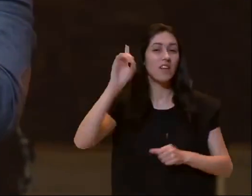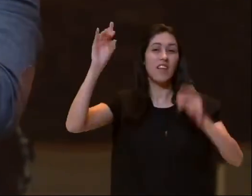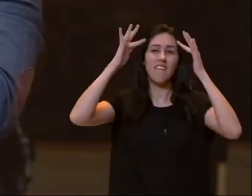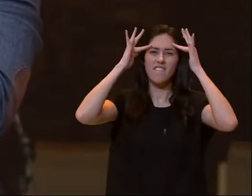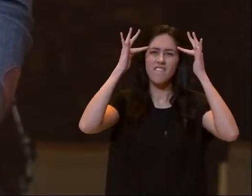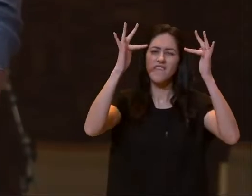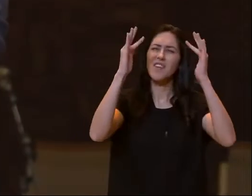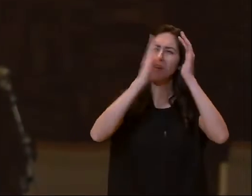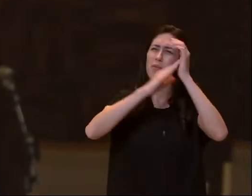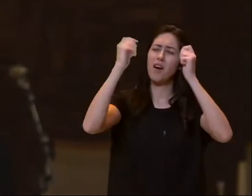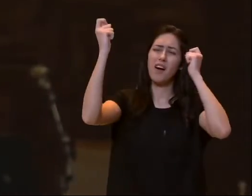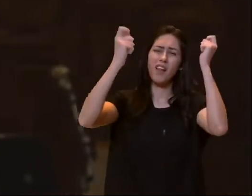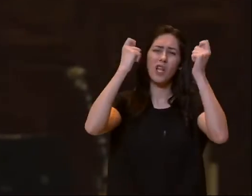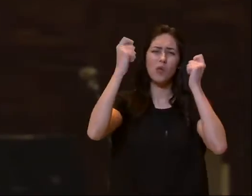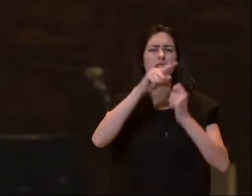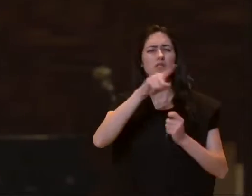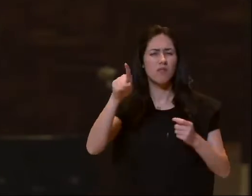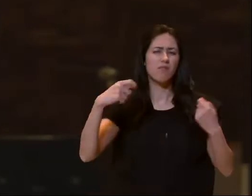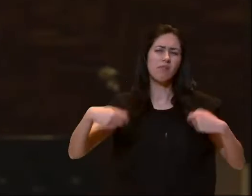Você tem pelo que agradecer.